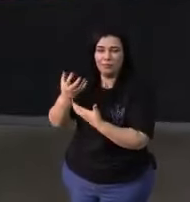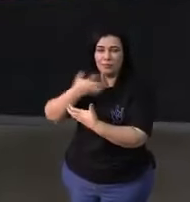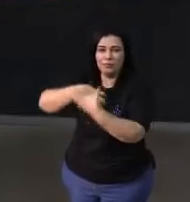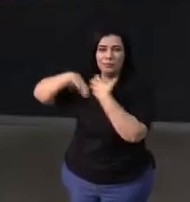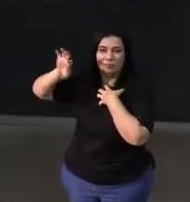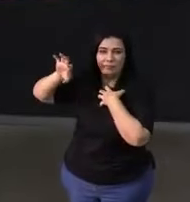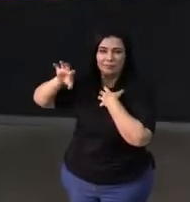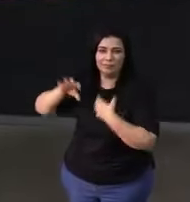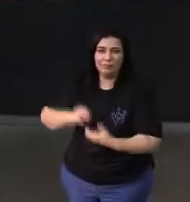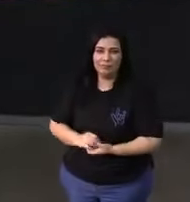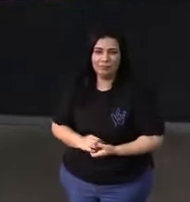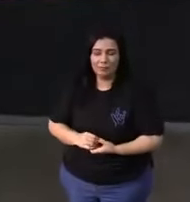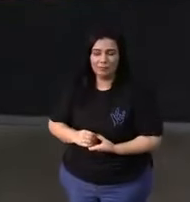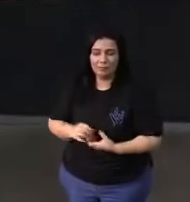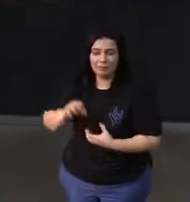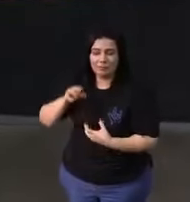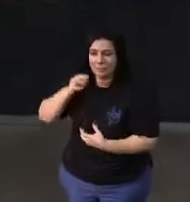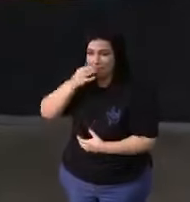vive em mim.